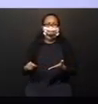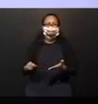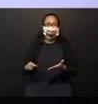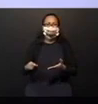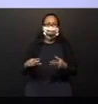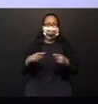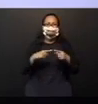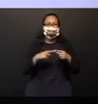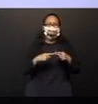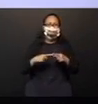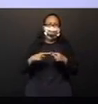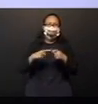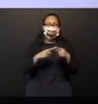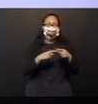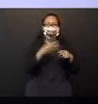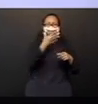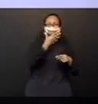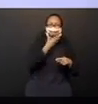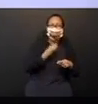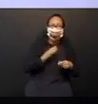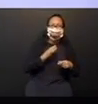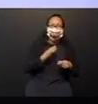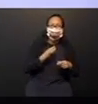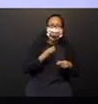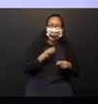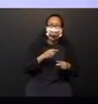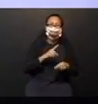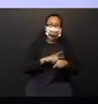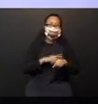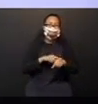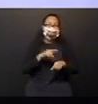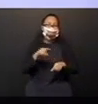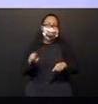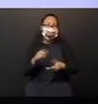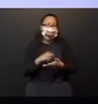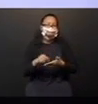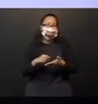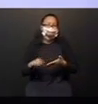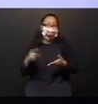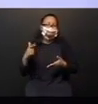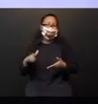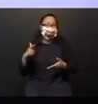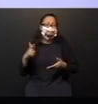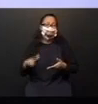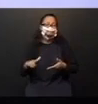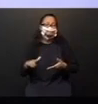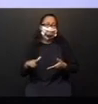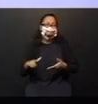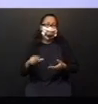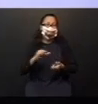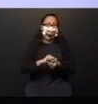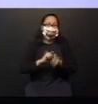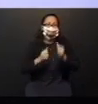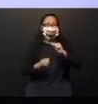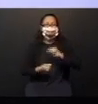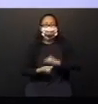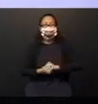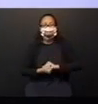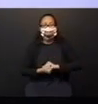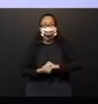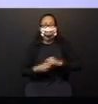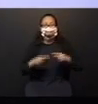com o masculino. Na hora que você for escrever a frase novamente, você vai ter que fazer adequações para que